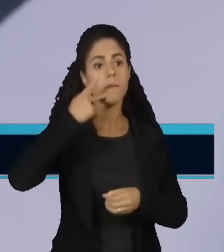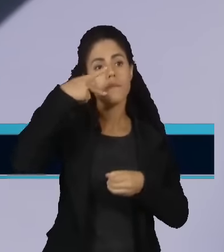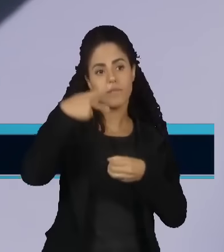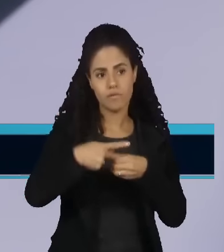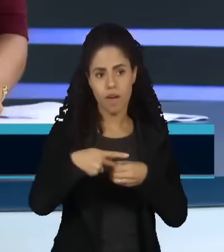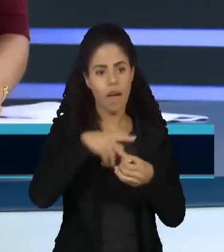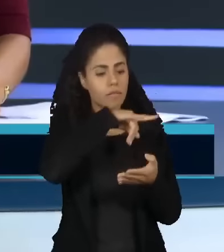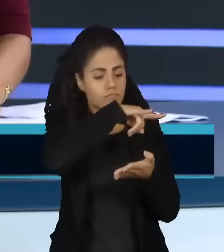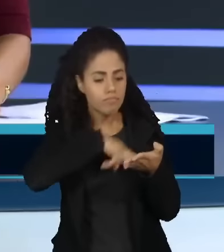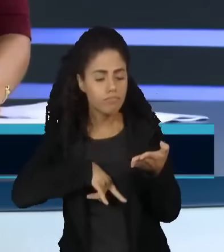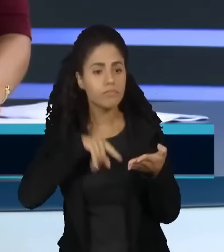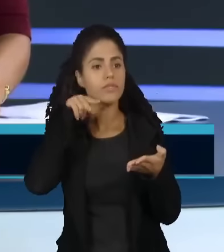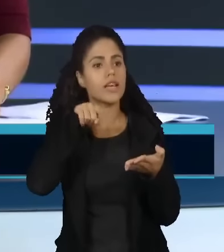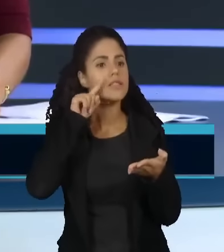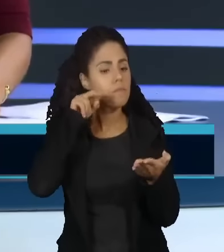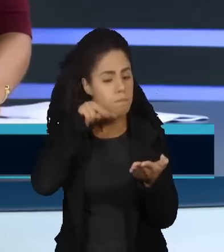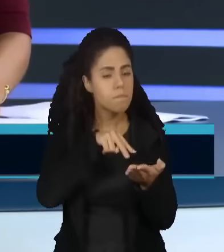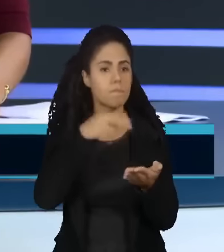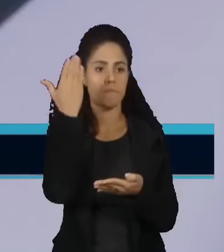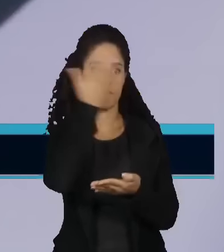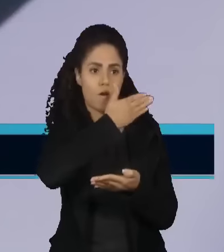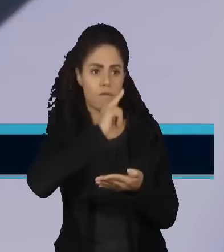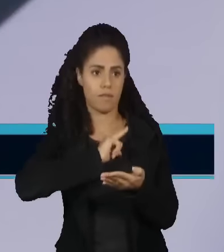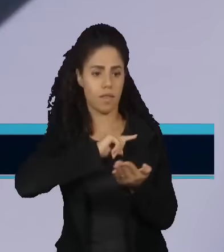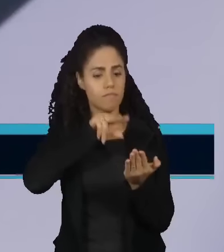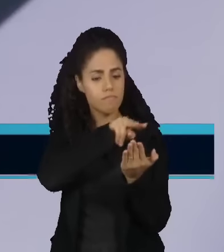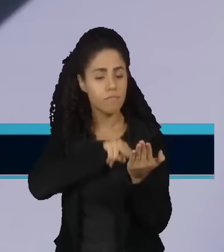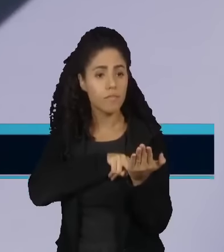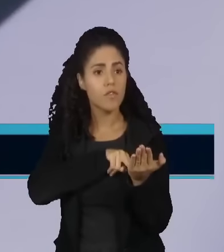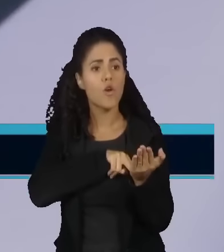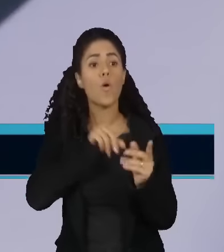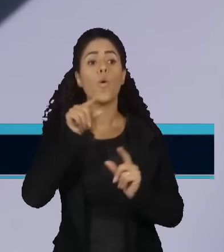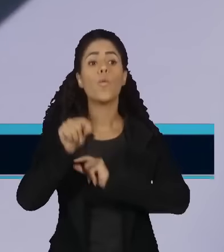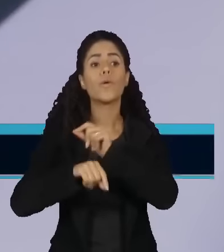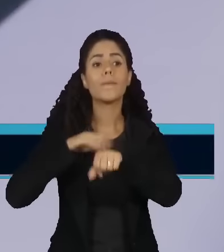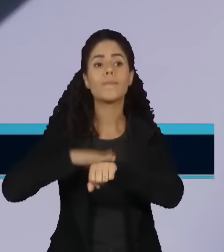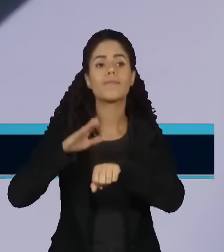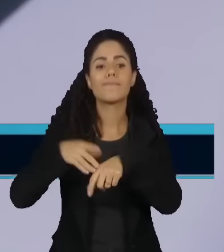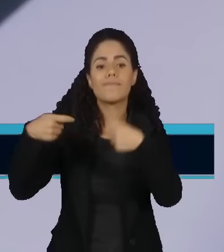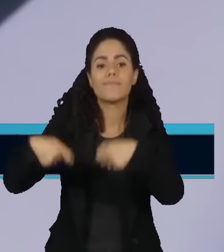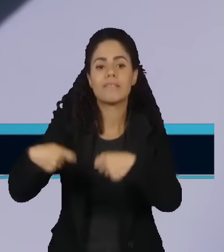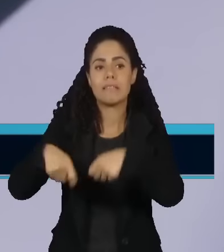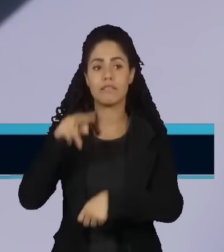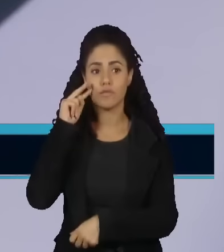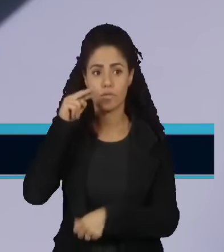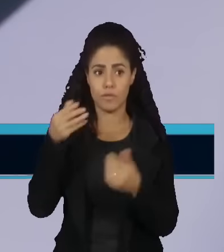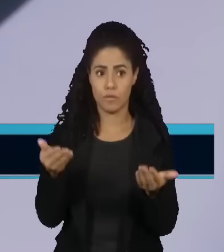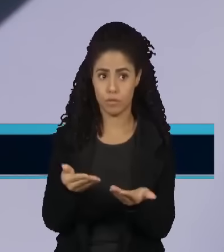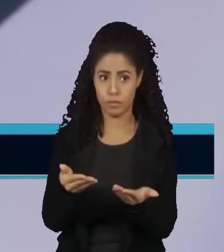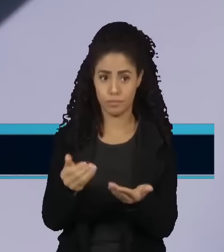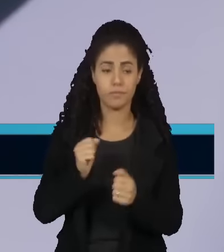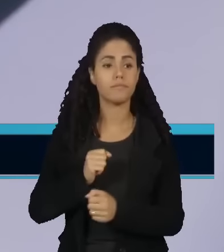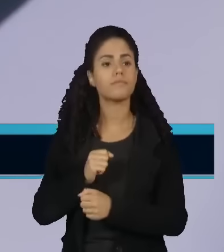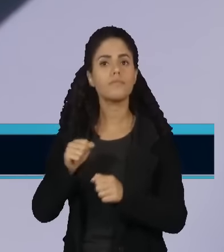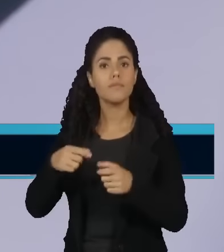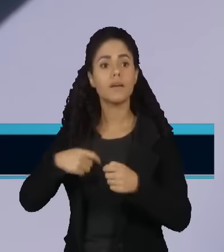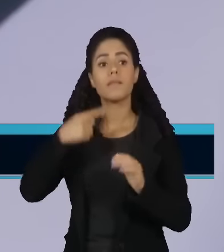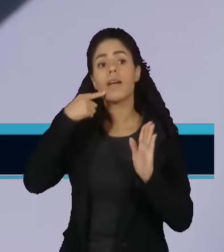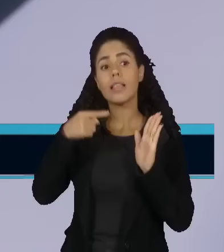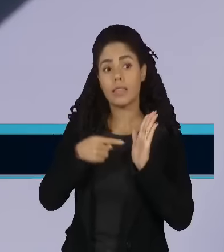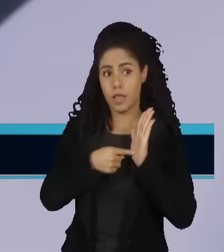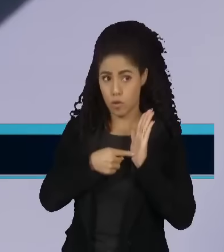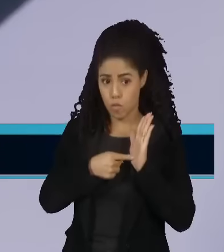da República diante dessas provas. O que deveria ser feito diante do que foi apresentado? O oferecimento de uma